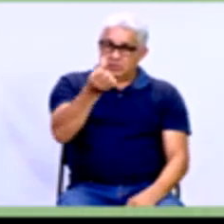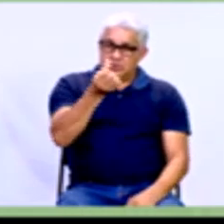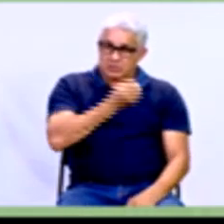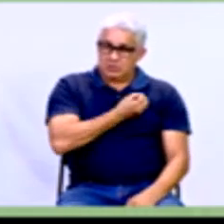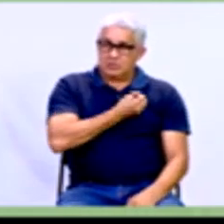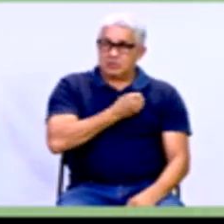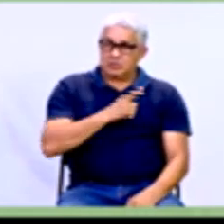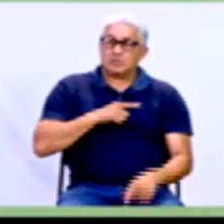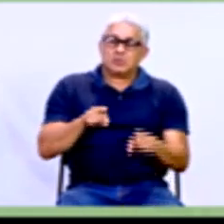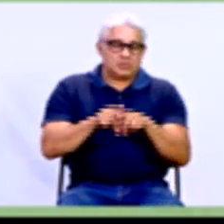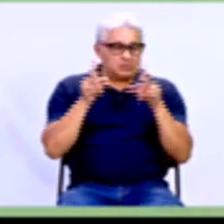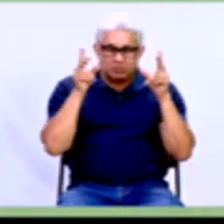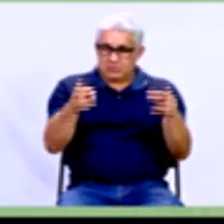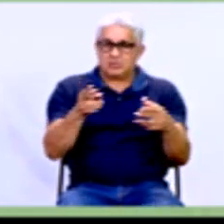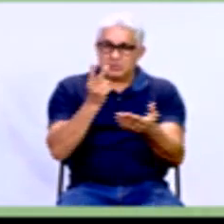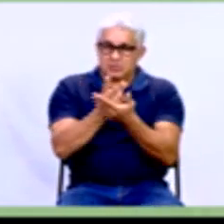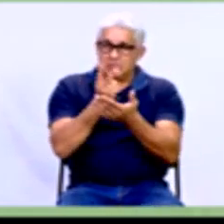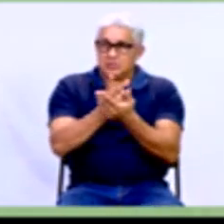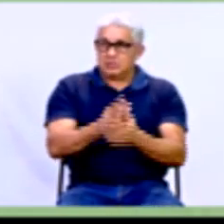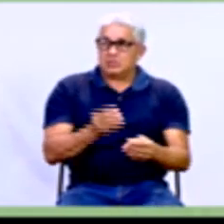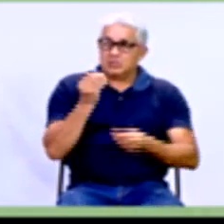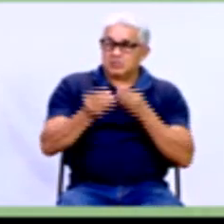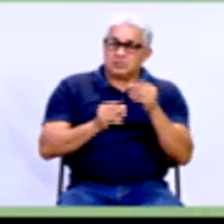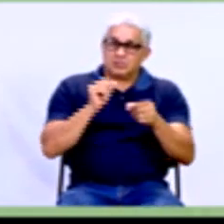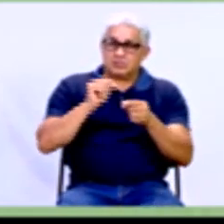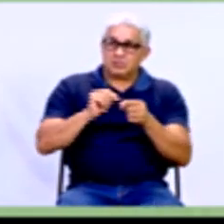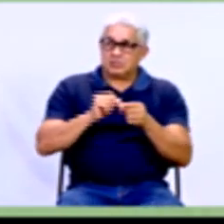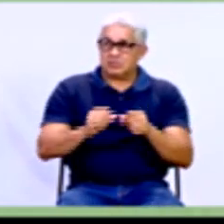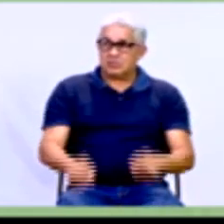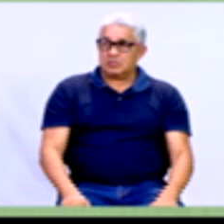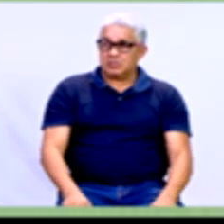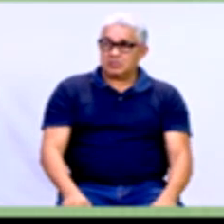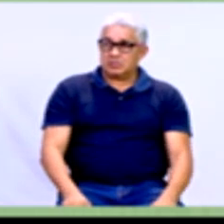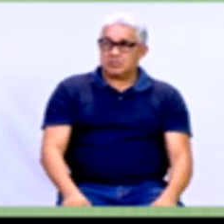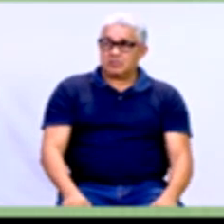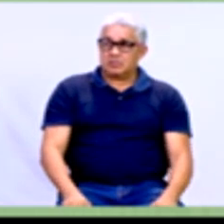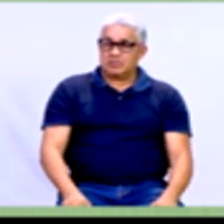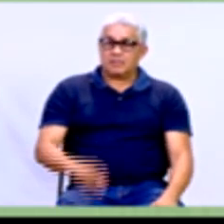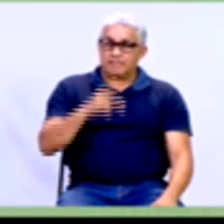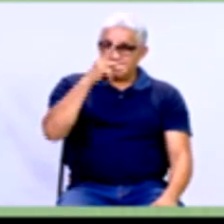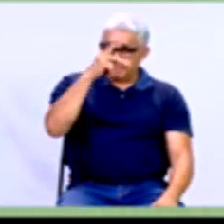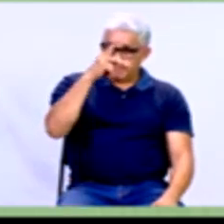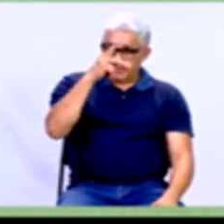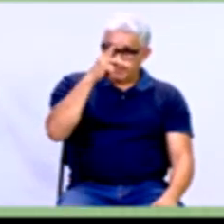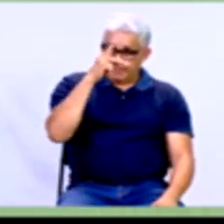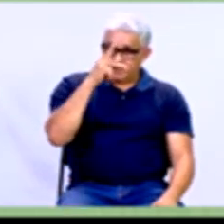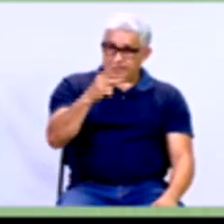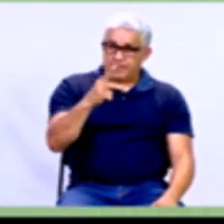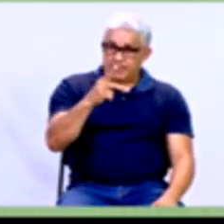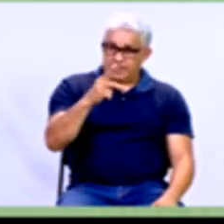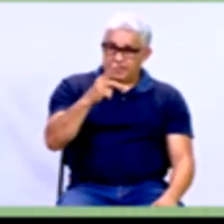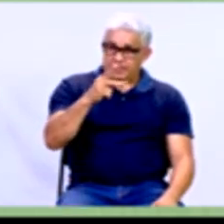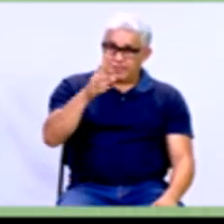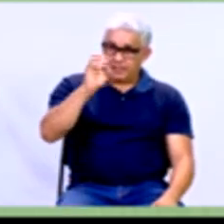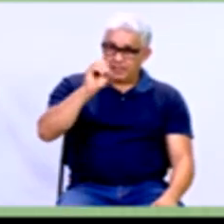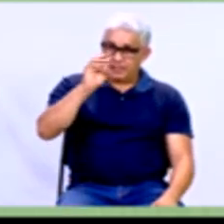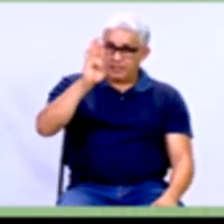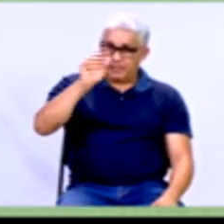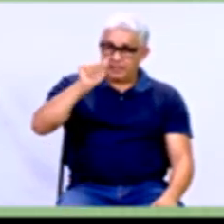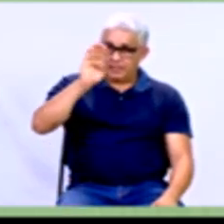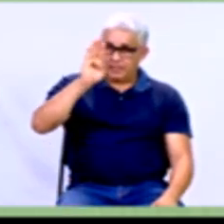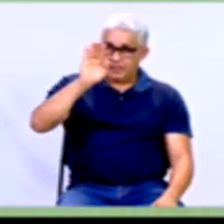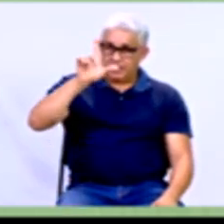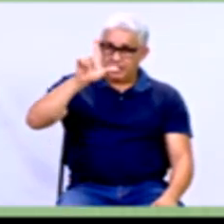em 6 também. E olha como que a gente faz aqui. A gente faz... a probabilidade é igual a 1